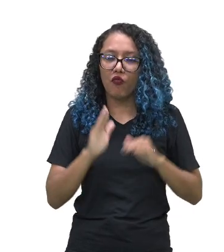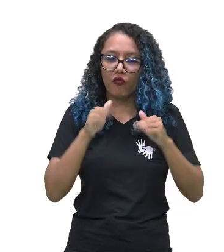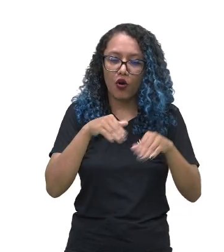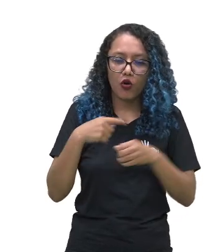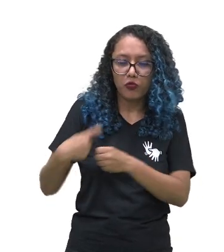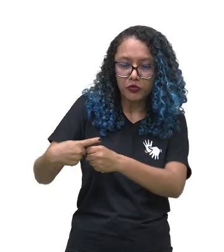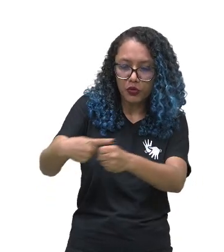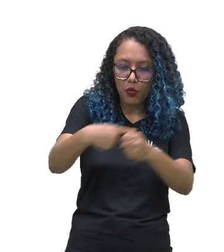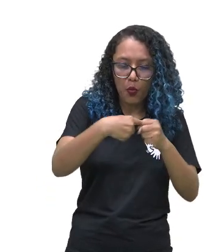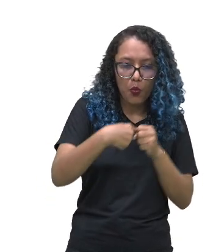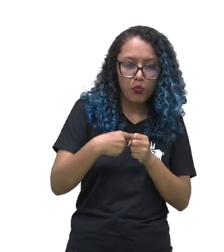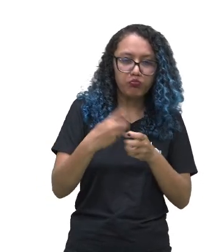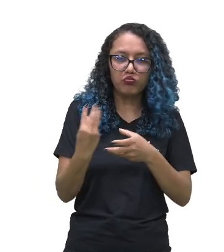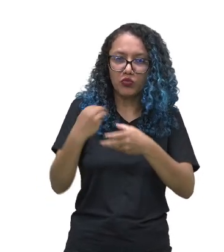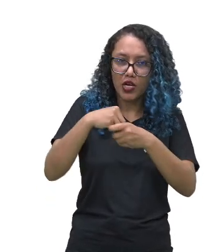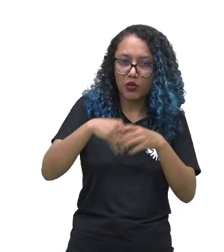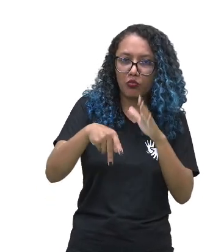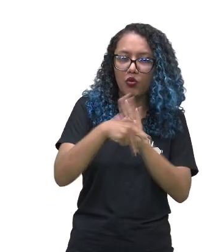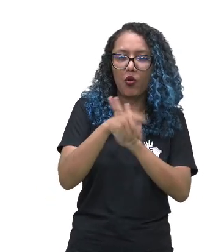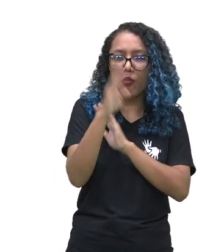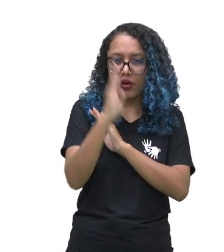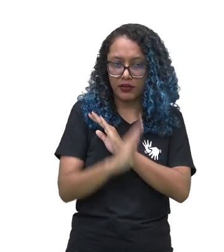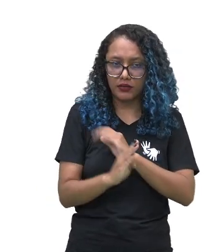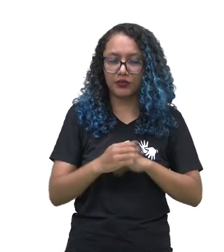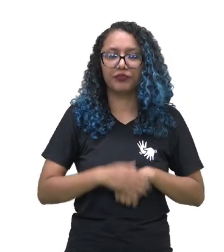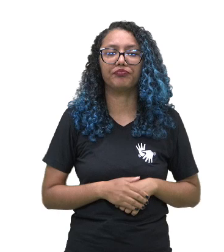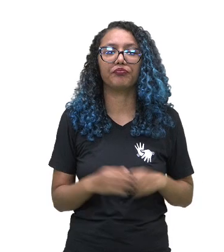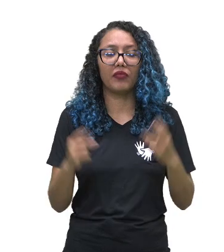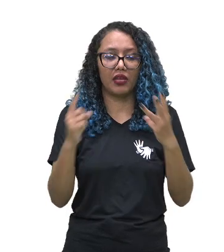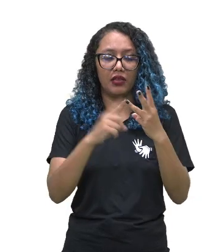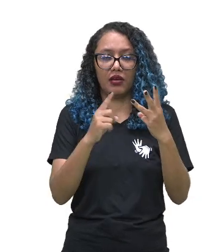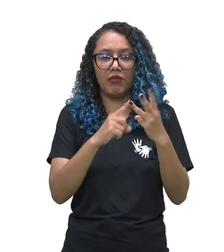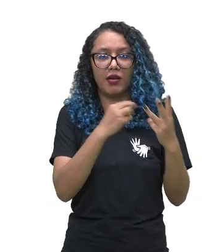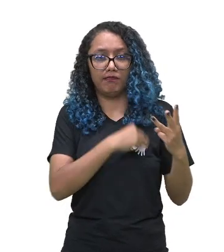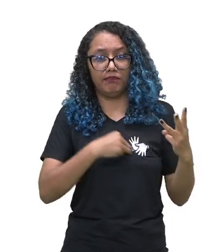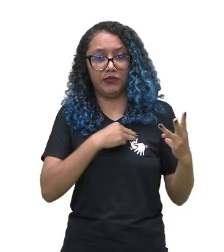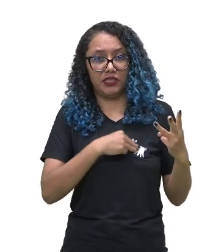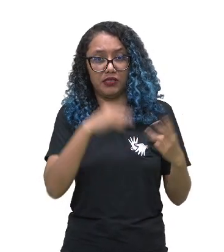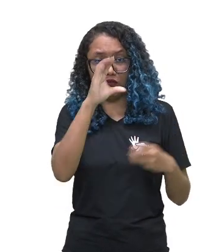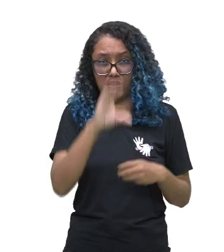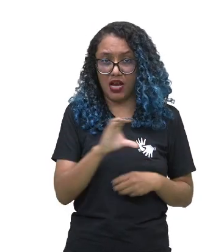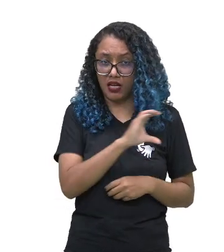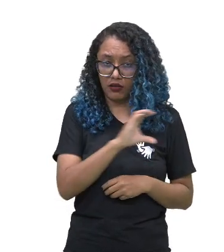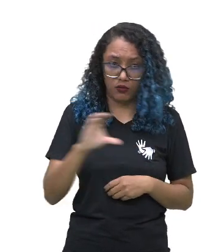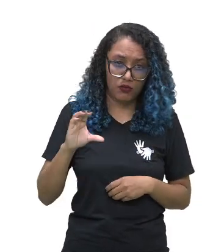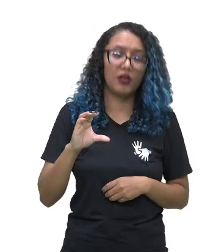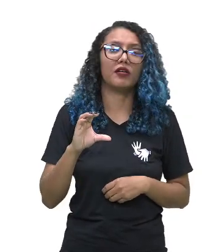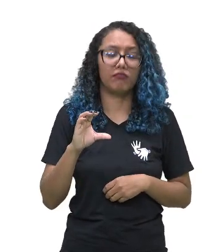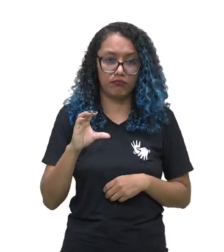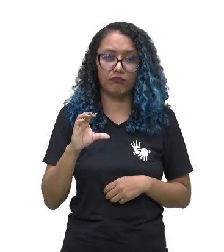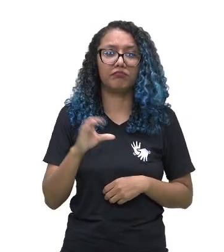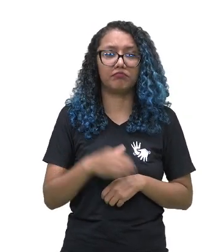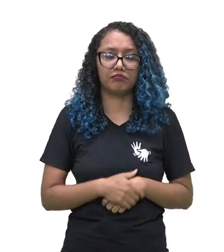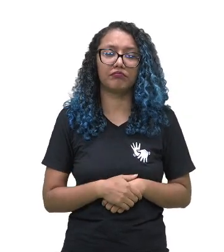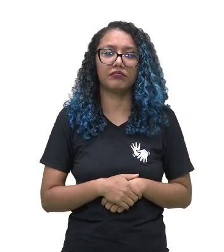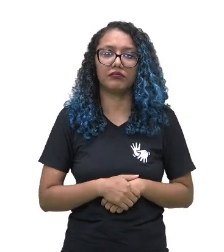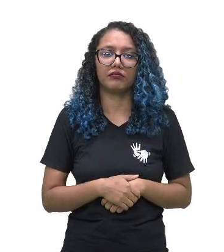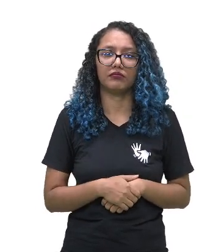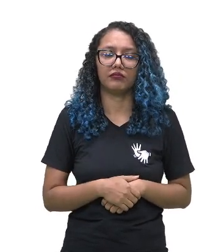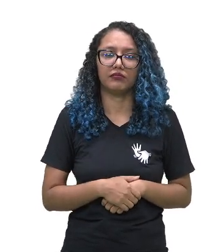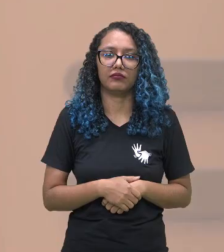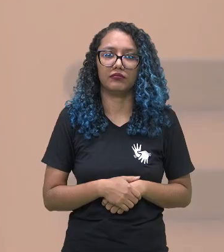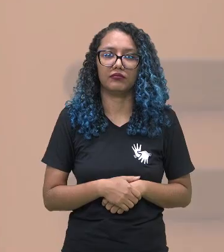a seguir, Caio Prado também cita as missões católicas catequizadoras. Ele também vê